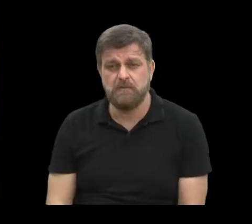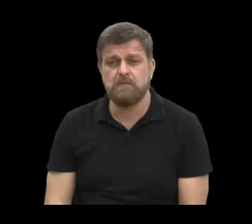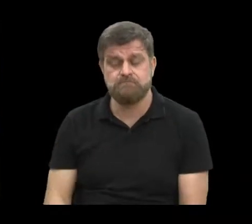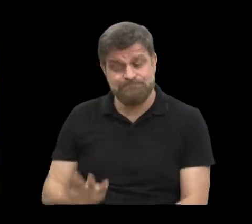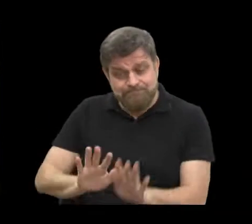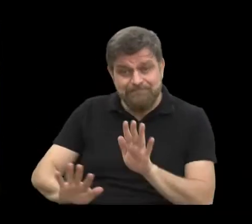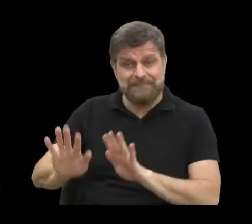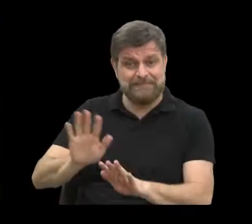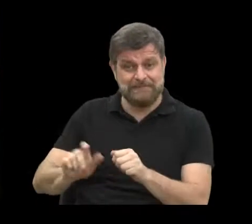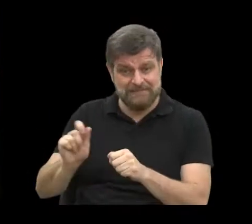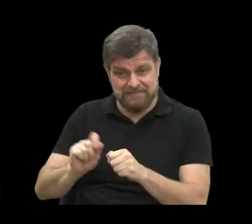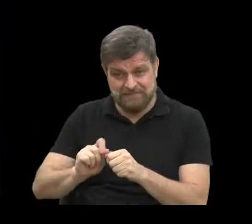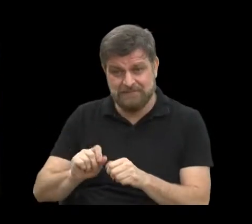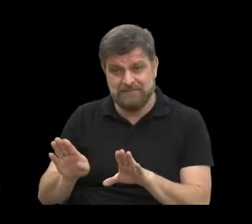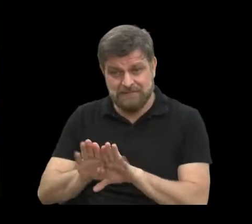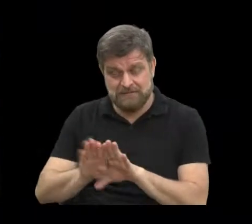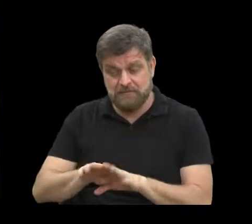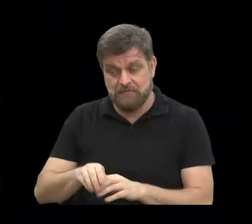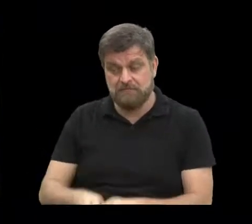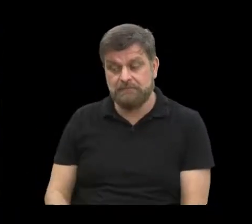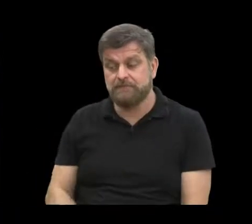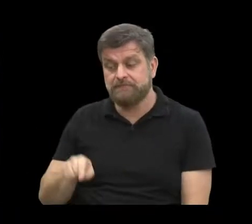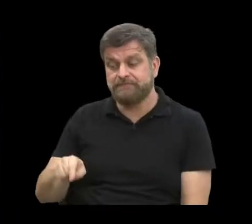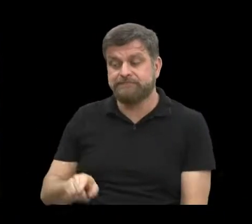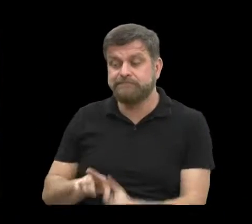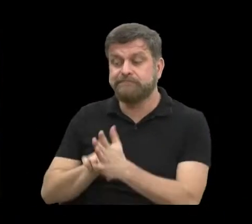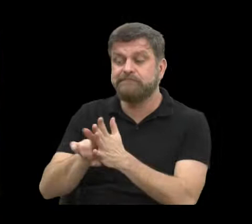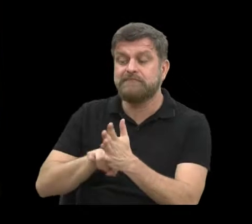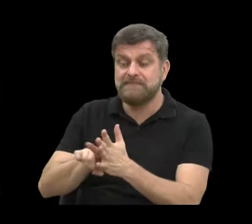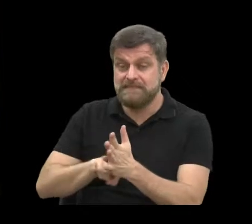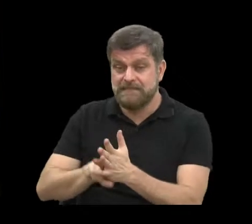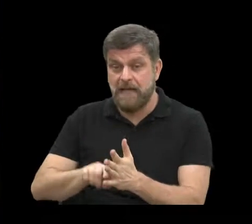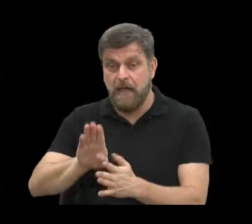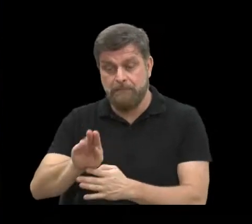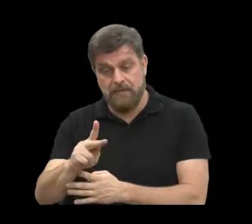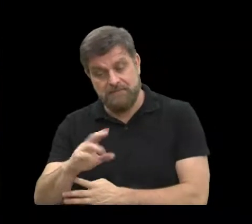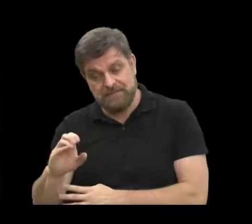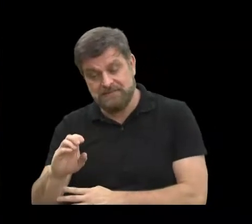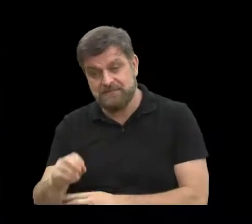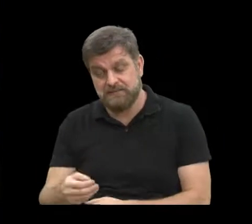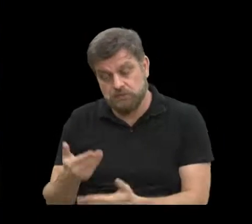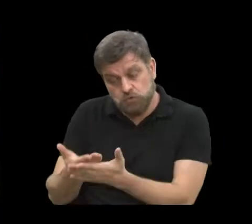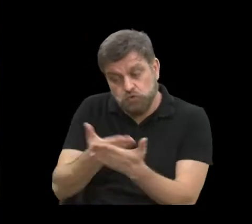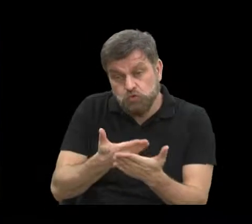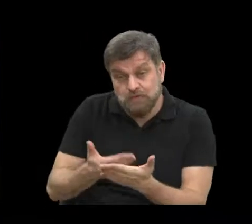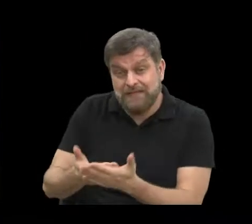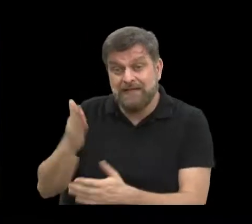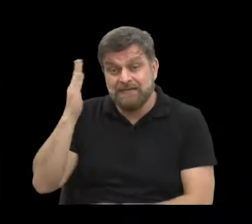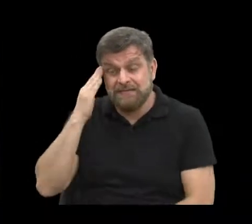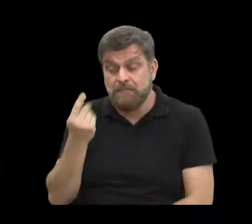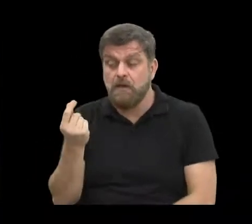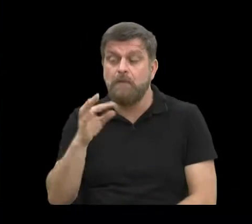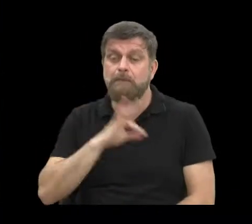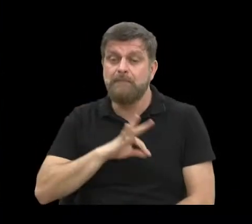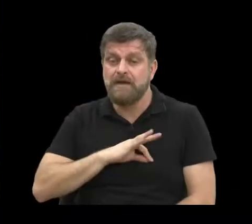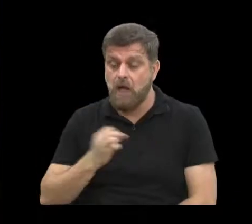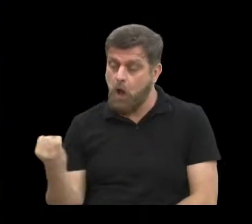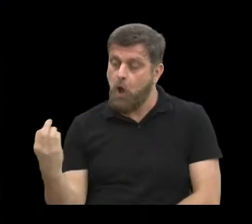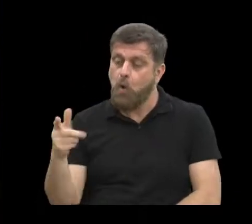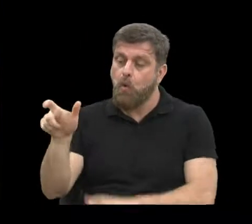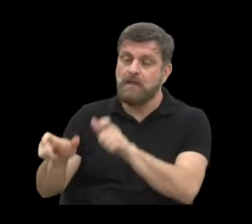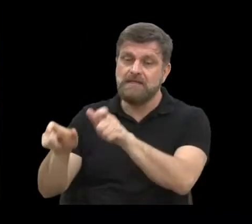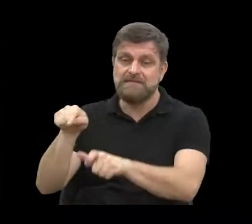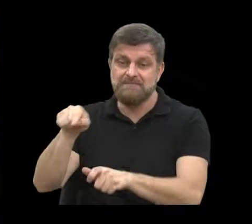e vai demandar uma revisão desse benefício. Daí vai depender do valor desse benefício, do número de pessoas da